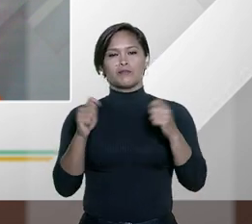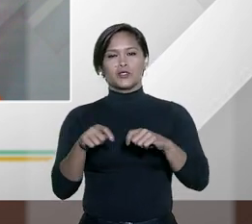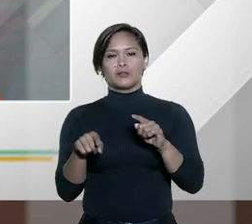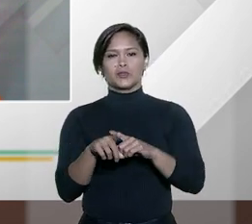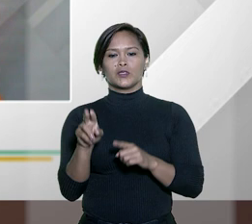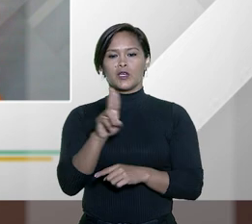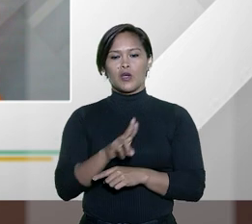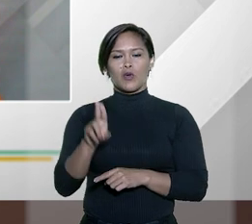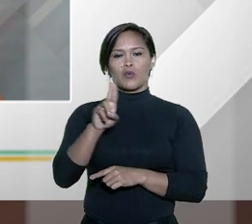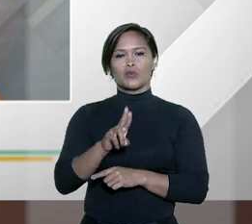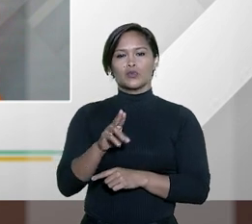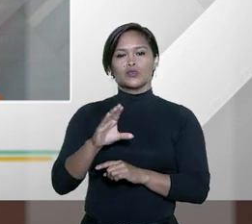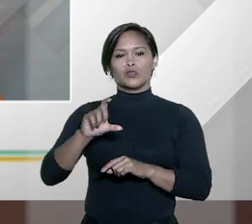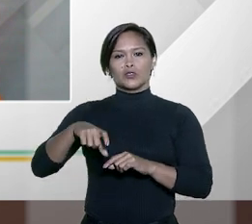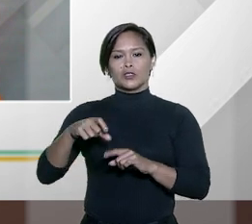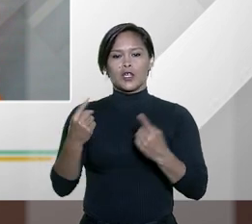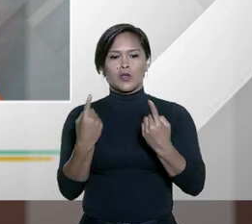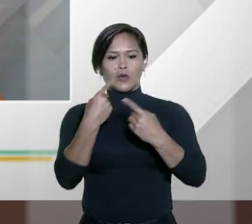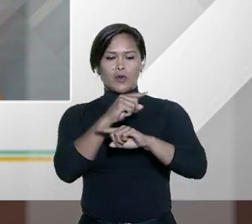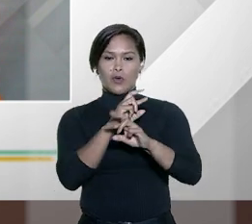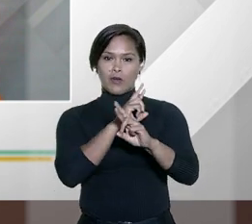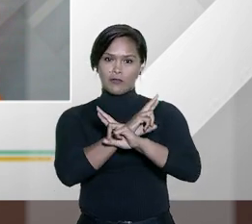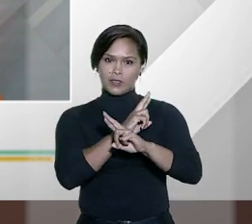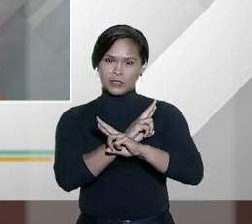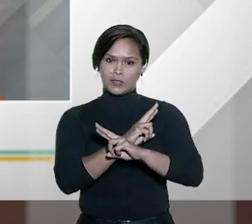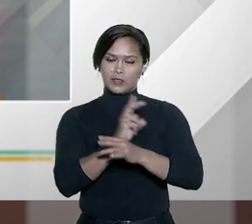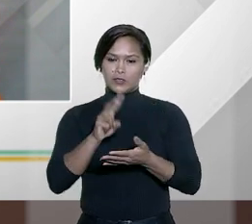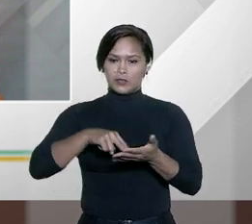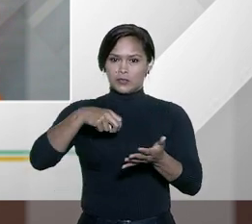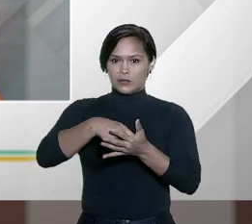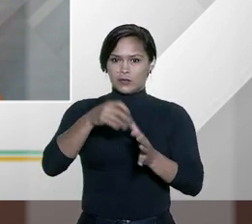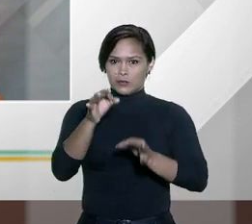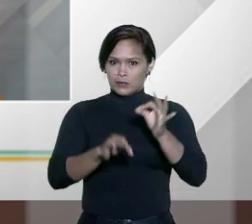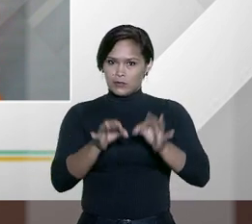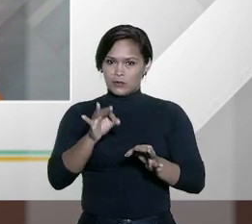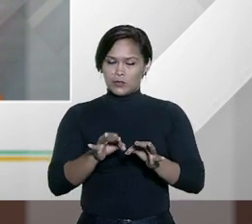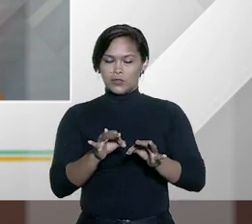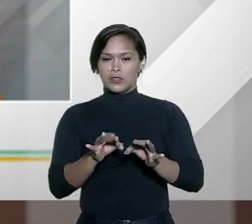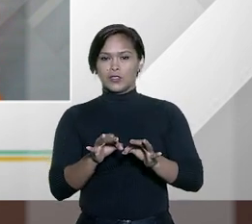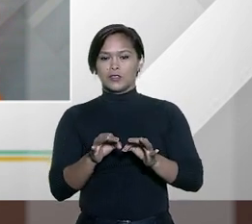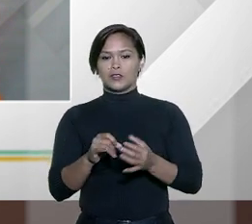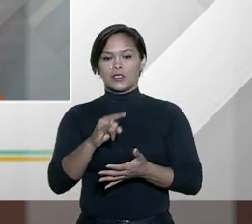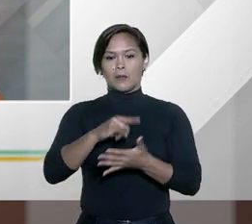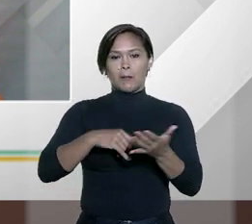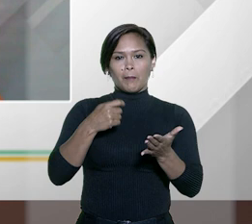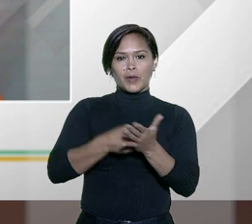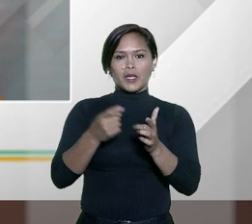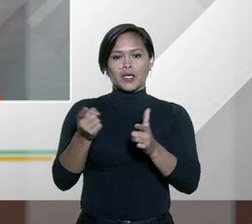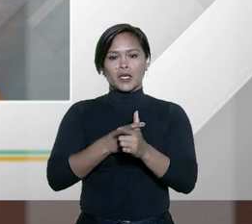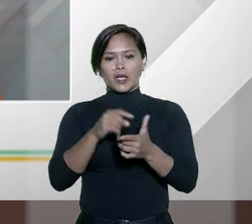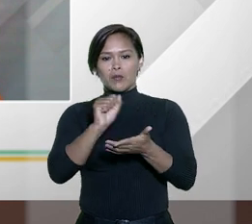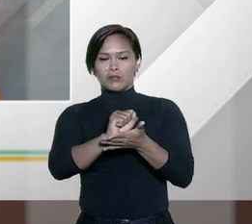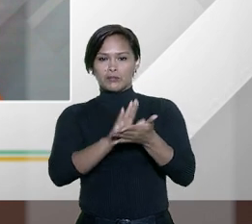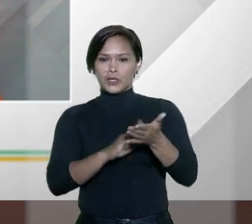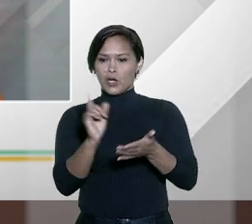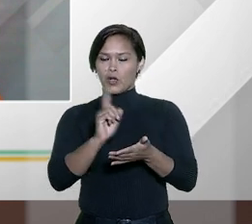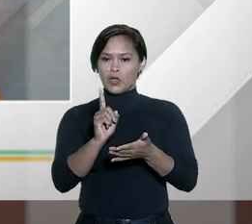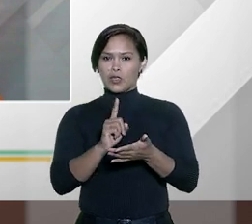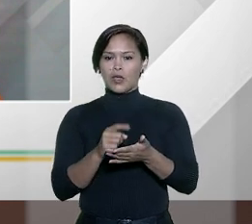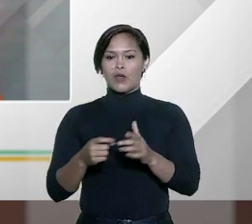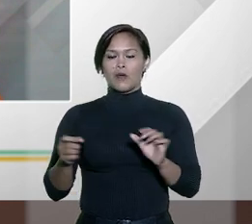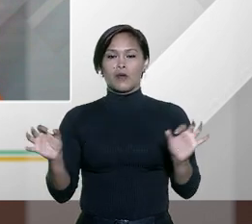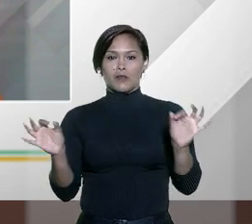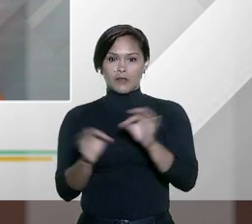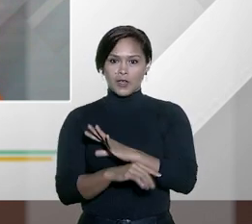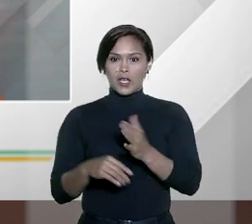possibilitar o uso de créditos contra a fazenda pública de condenações judiciais, sendo precatórios ou não, para quitar dívidas